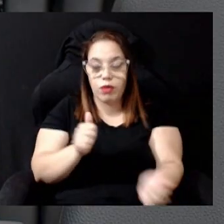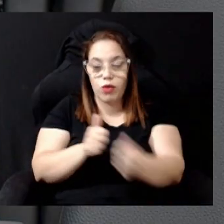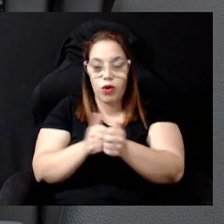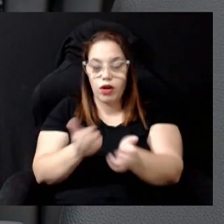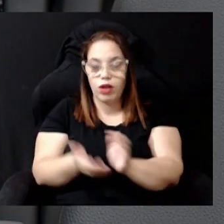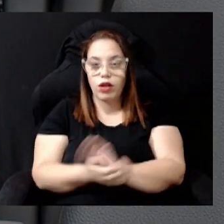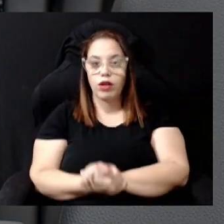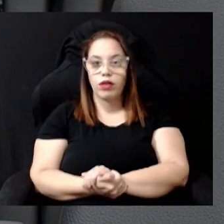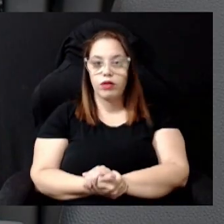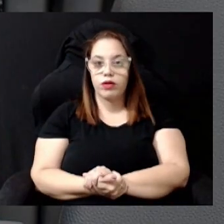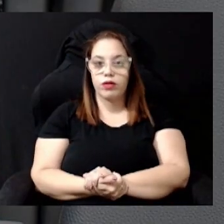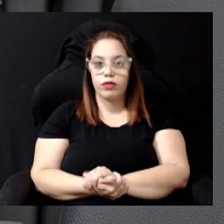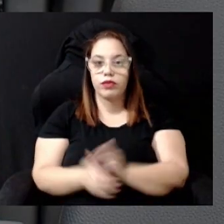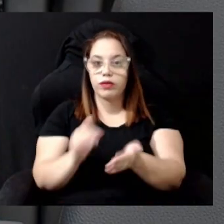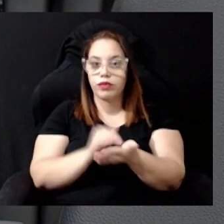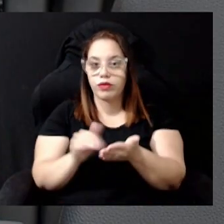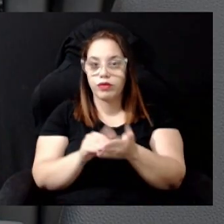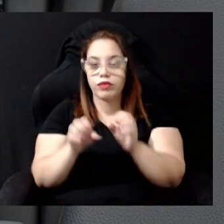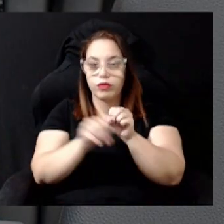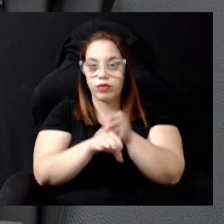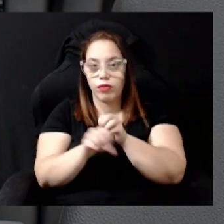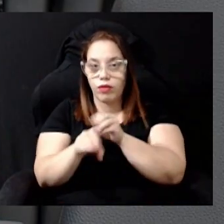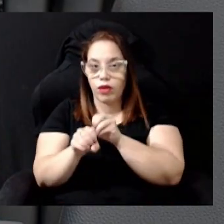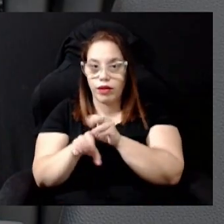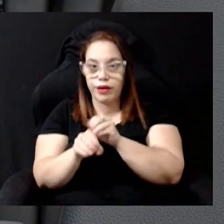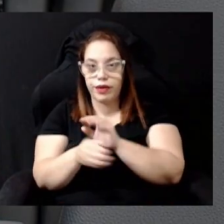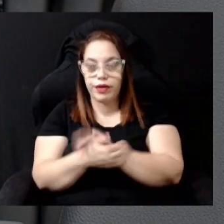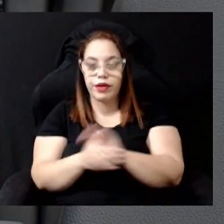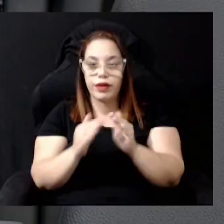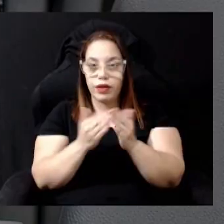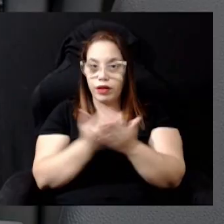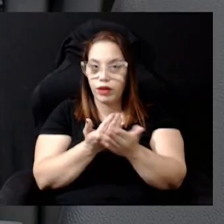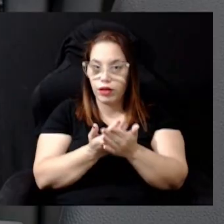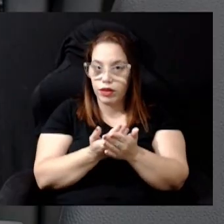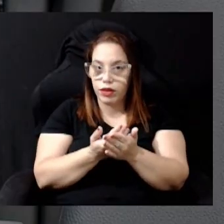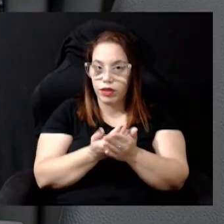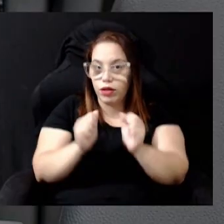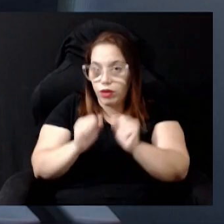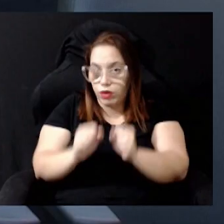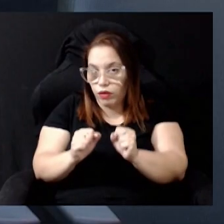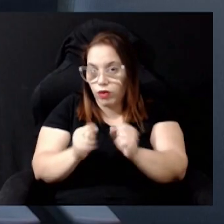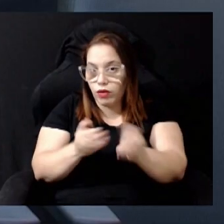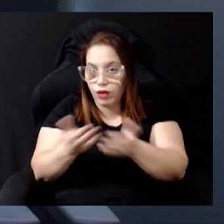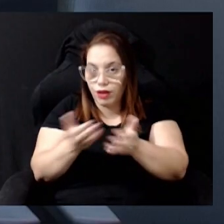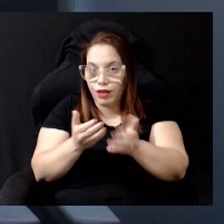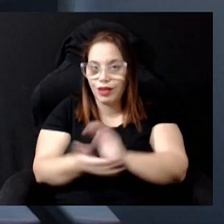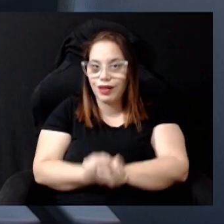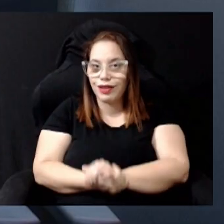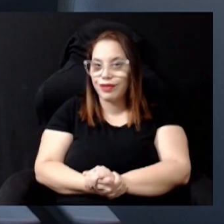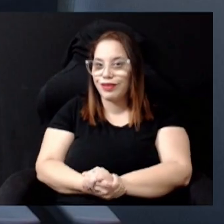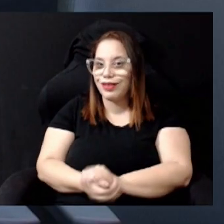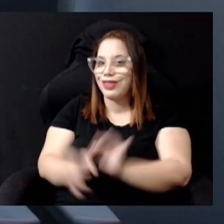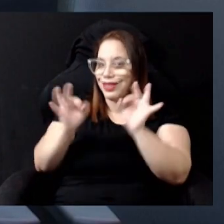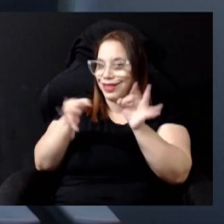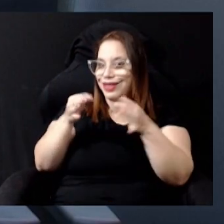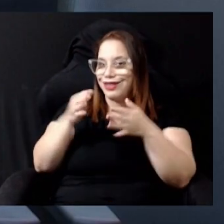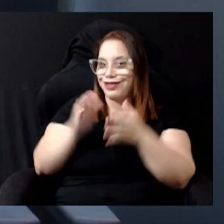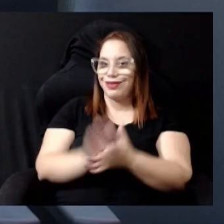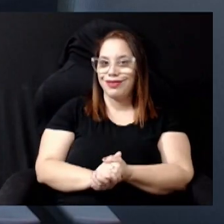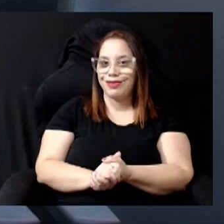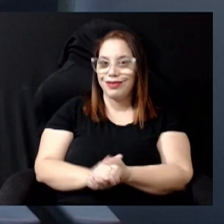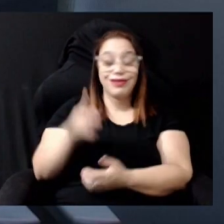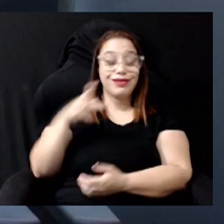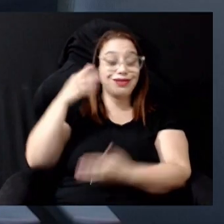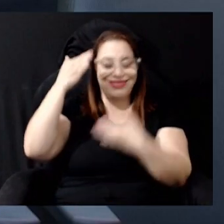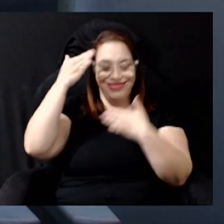a Secretaria de Educação, porque sempre tem uma escolinha que está próximo e pode fazer essa interação. Tá ótimo, então. Vereador, muito